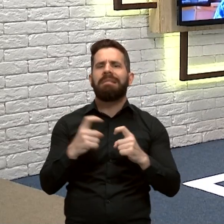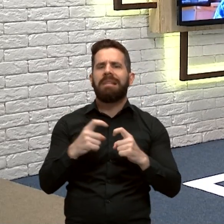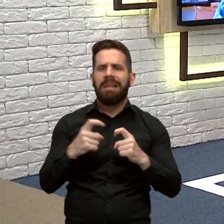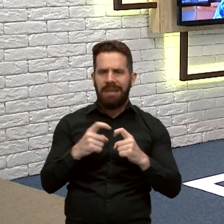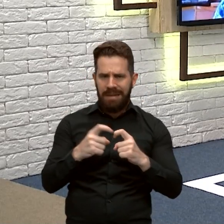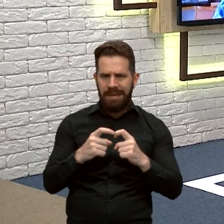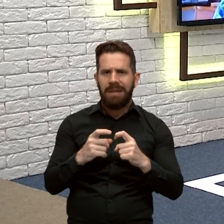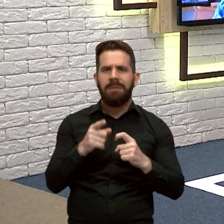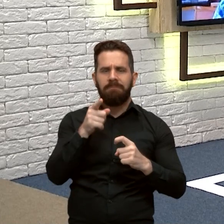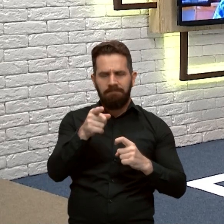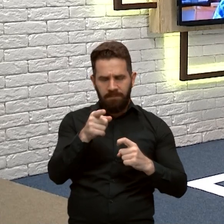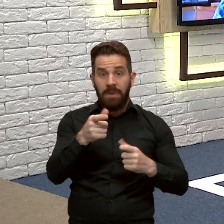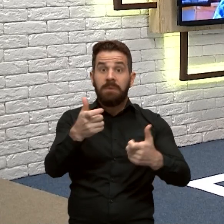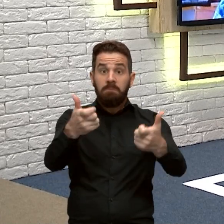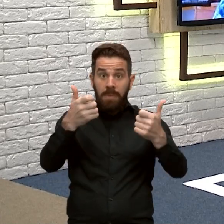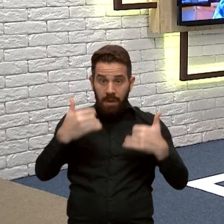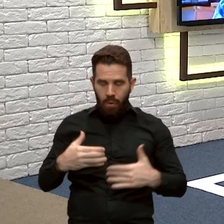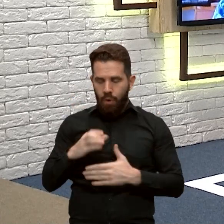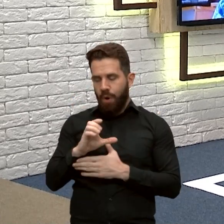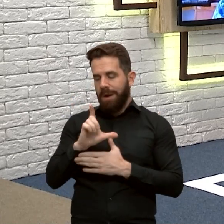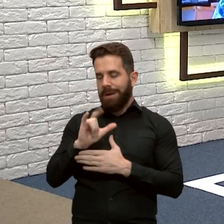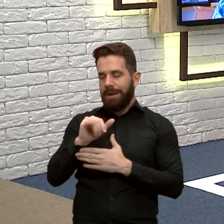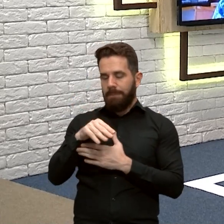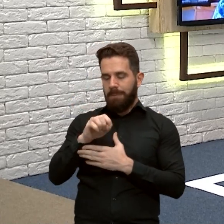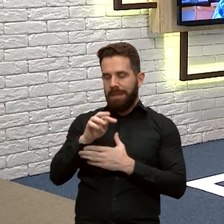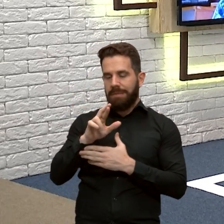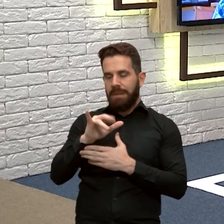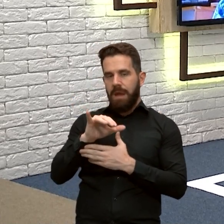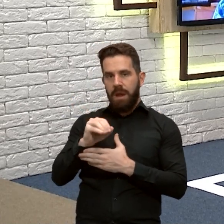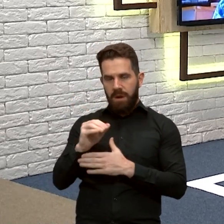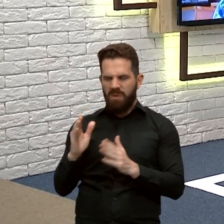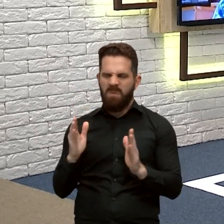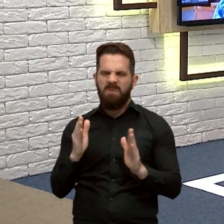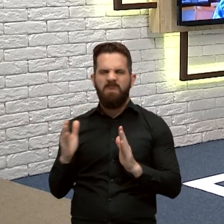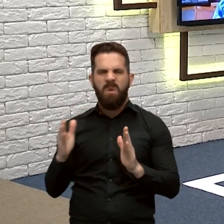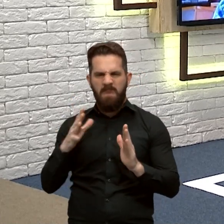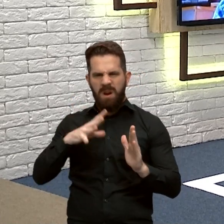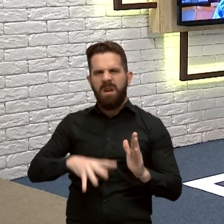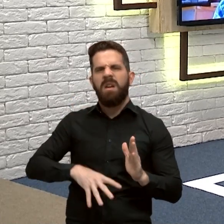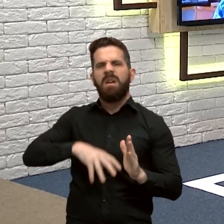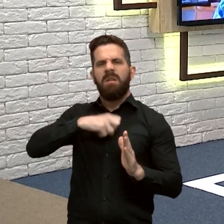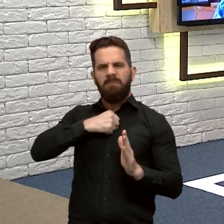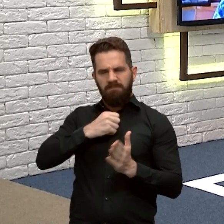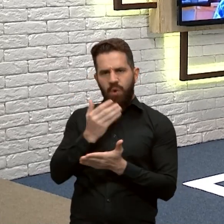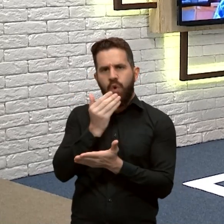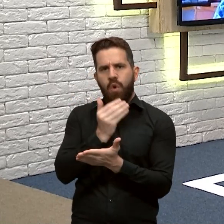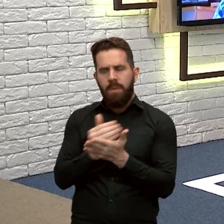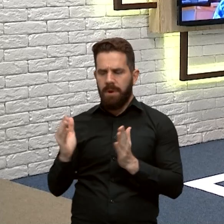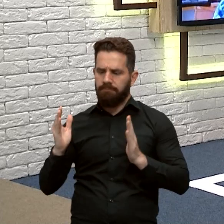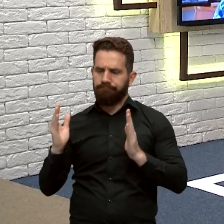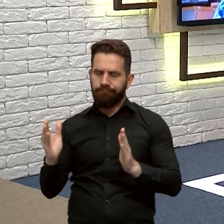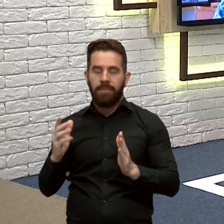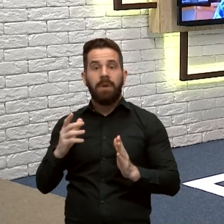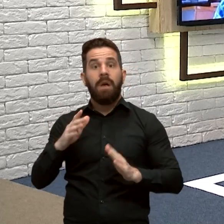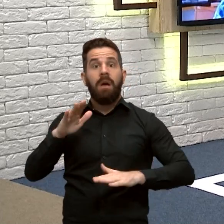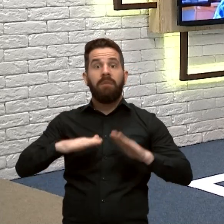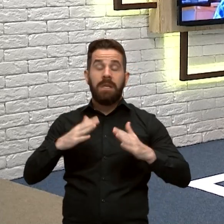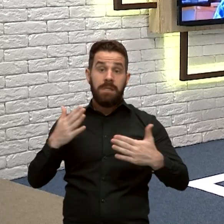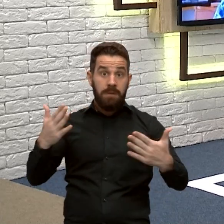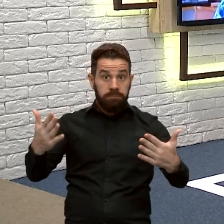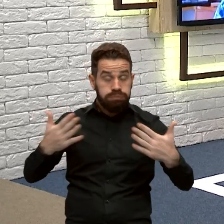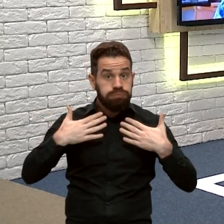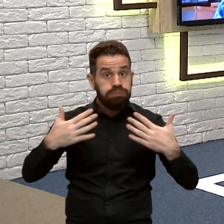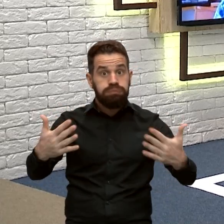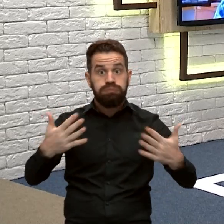né, que é o momento em que a mulher entra na menopausa. Há muitas questões, né, como calores